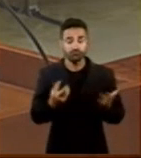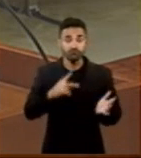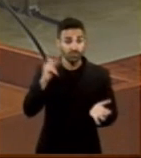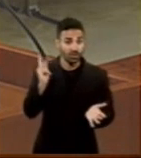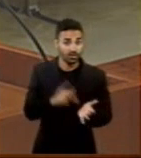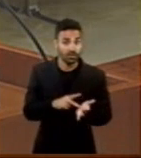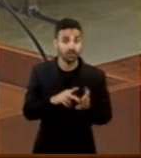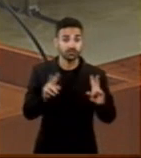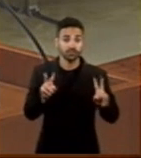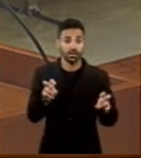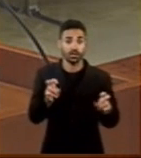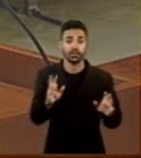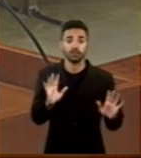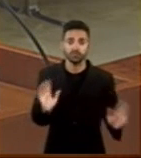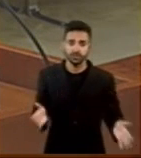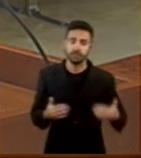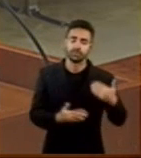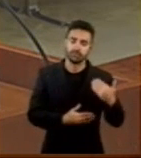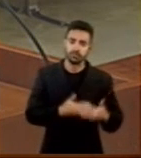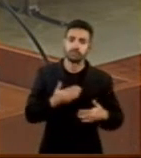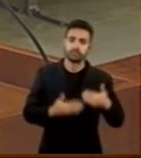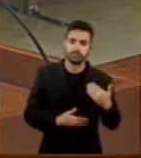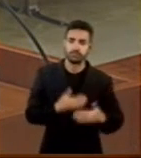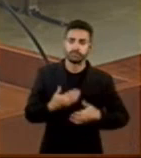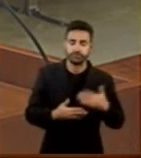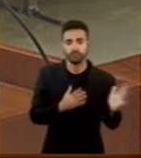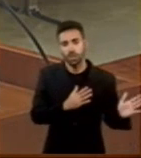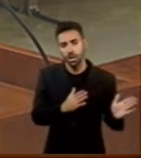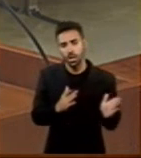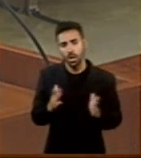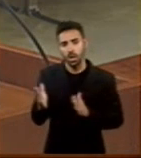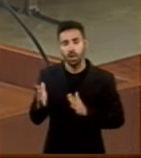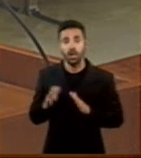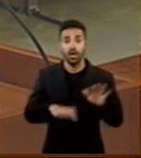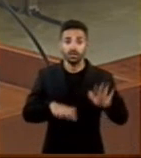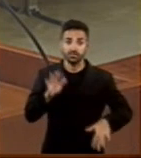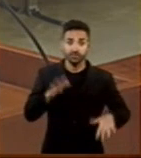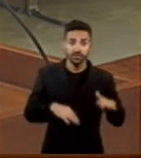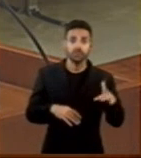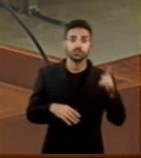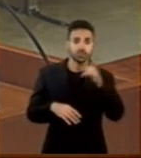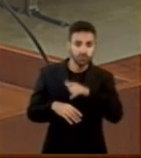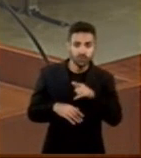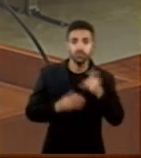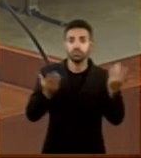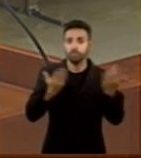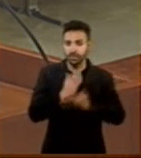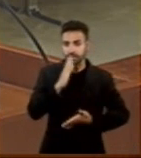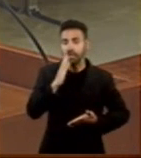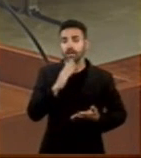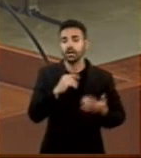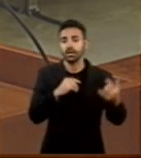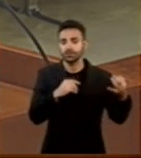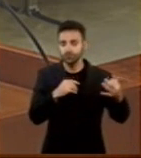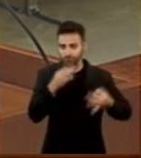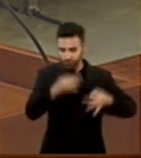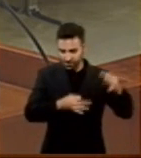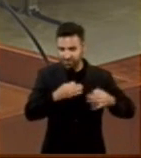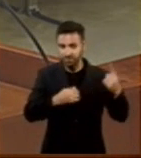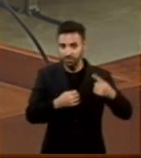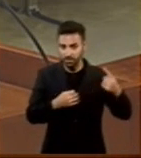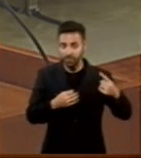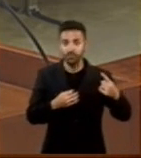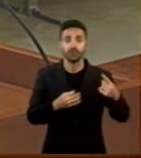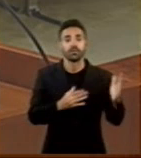tema foi progredindo, algumas vezes com sucesso em primeira instância, outras não, até que chegou a